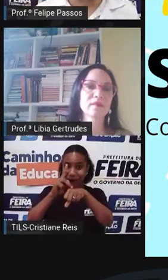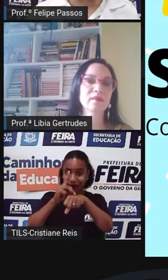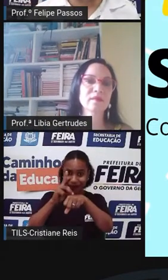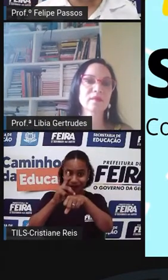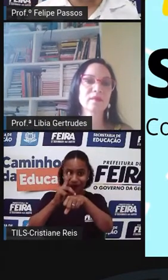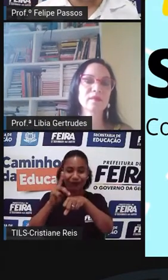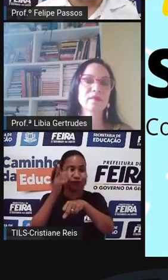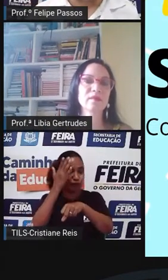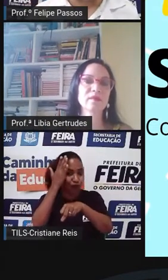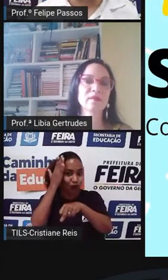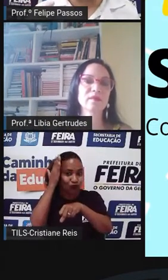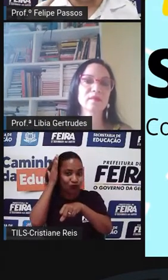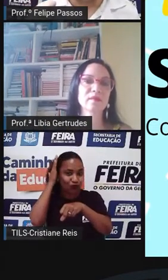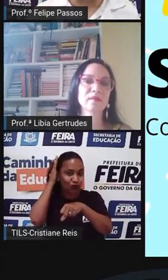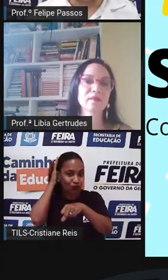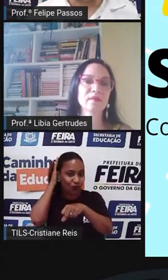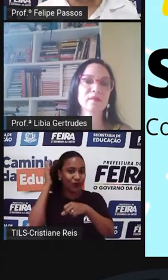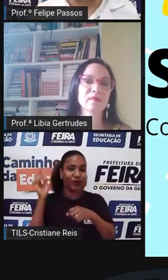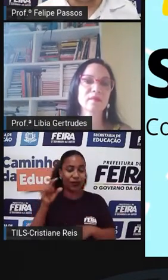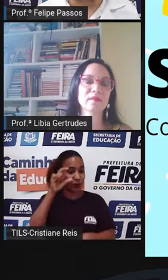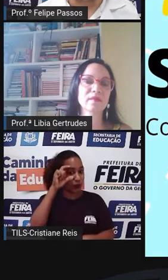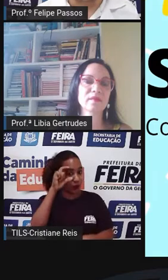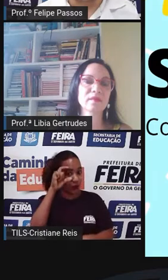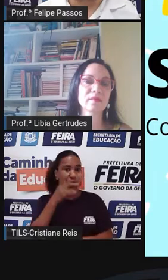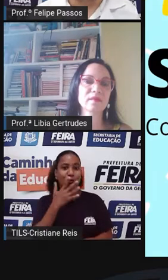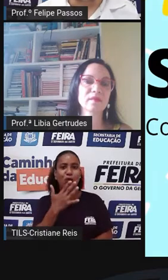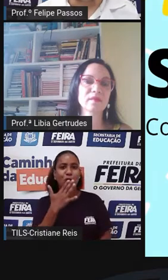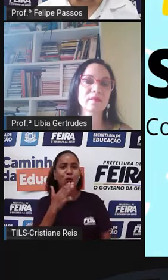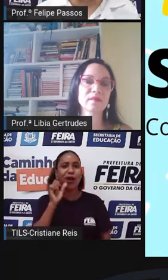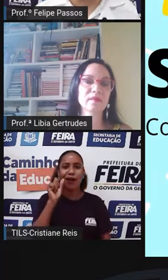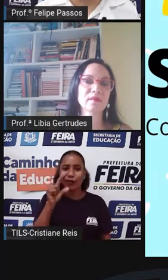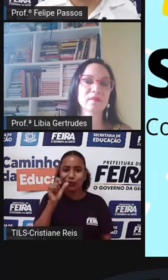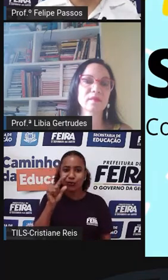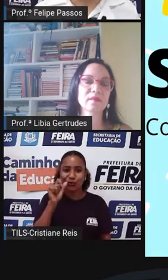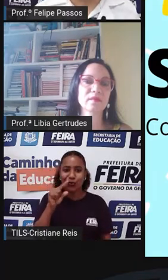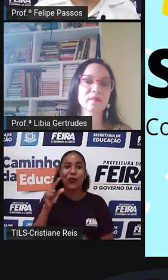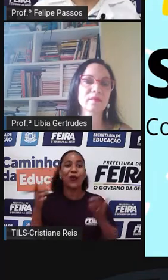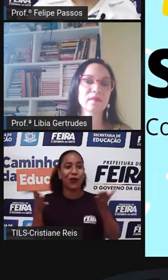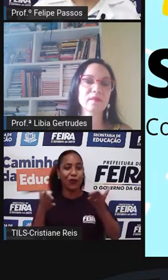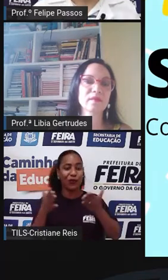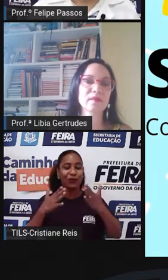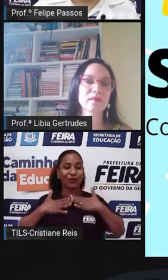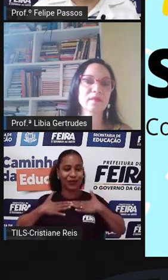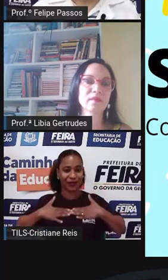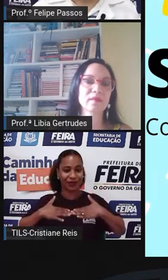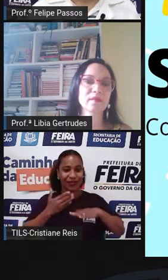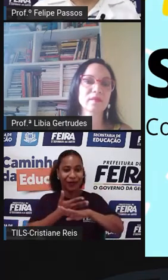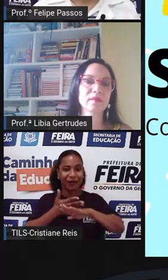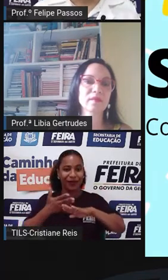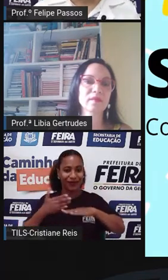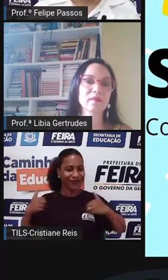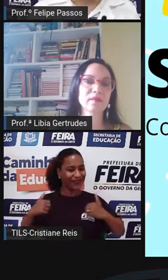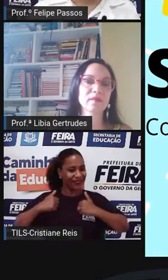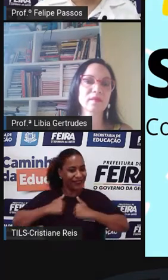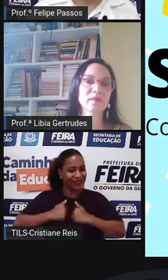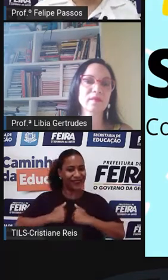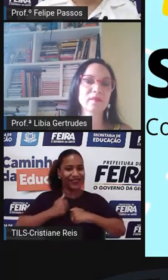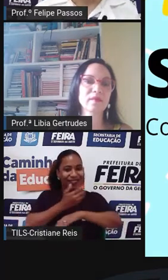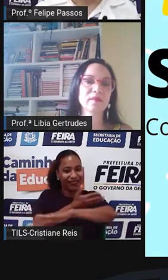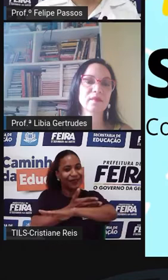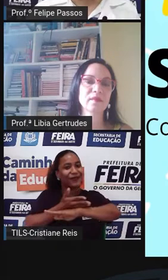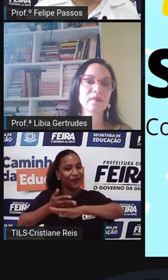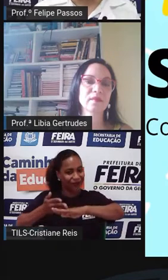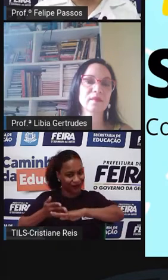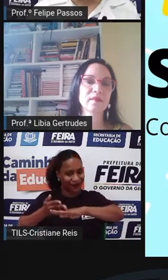curto, eu uso um óculos de armação azul, hoje eu tô vestindo uma camisa branca e por cima dessa camisa um